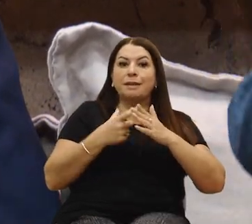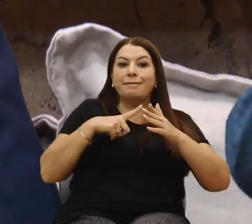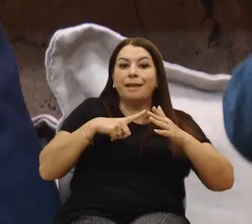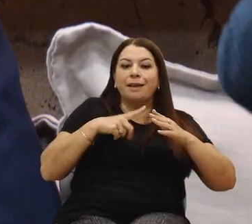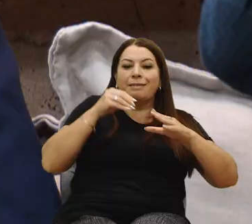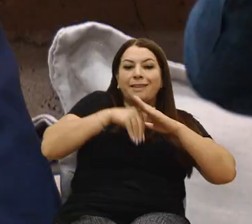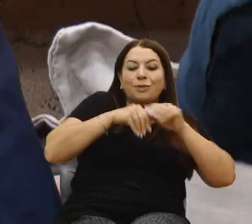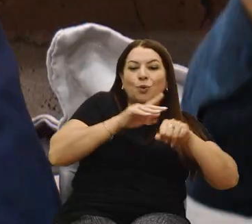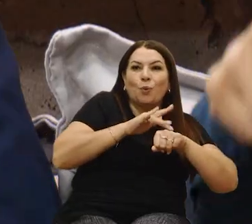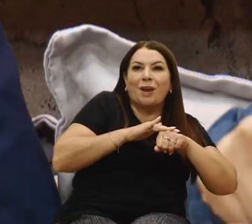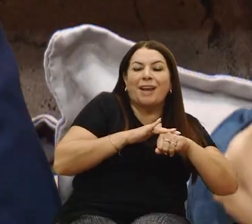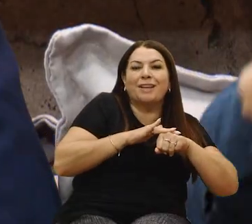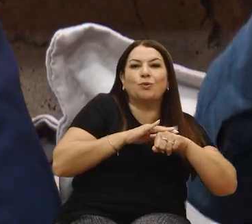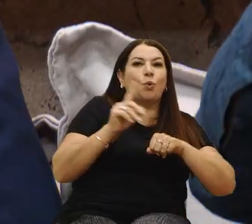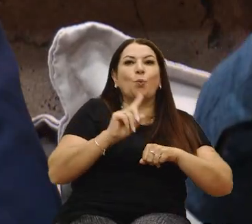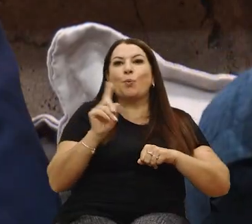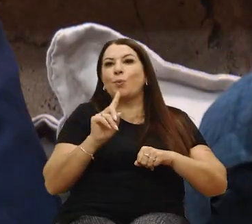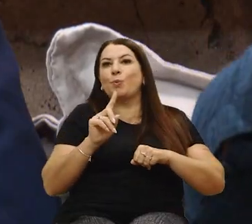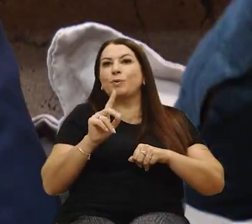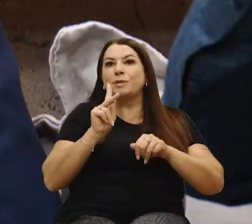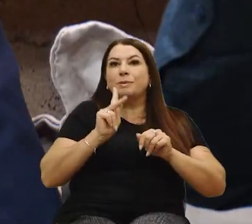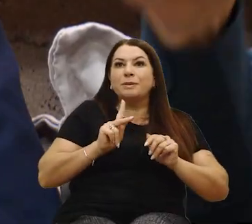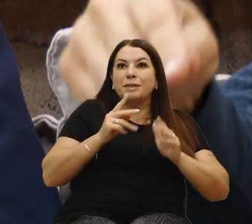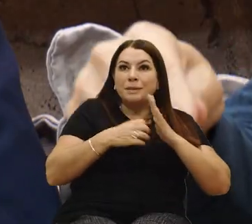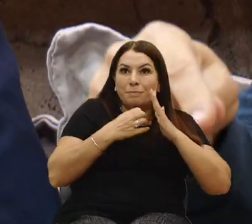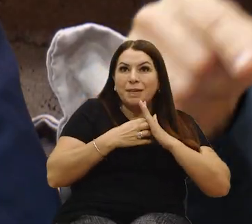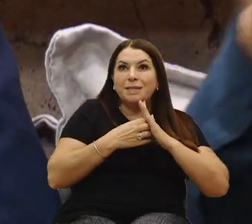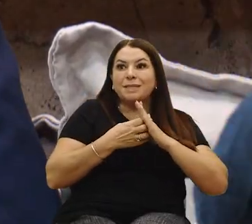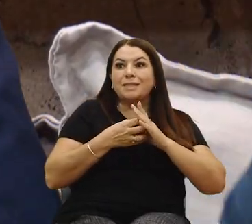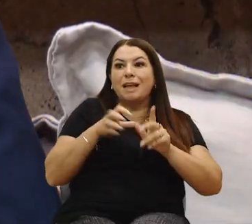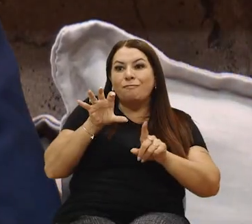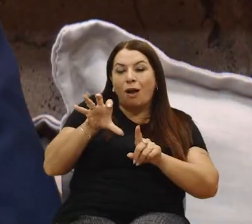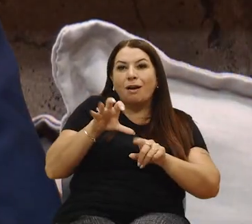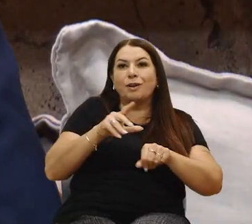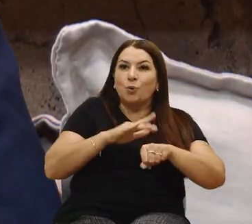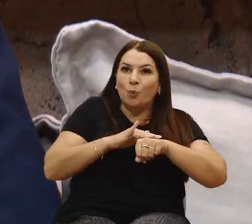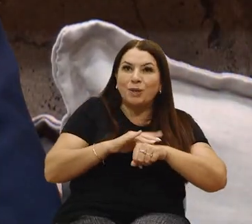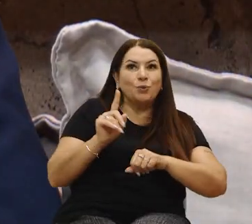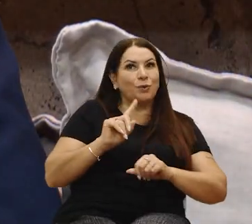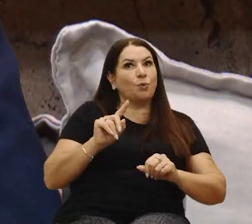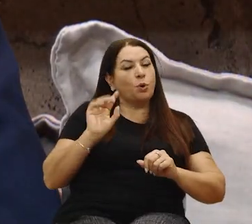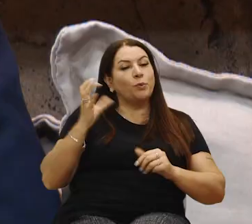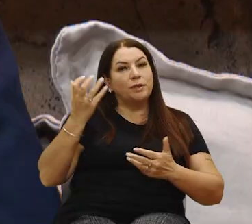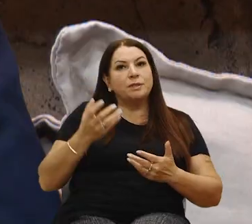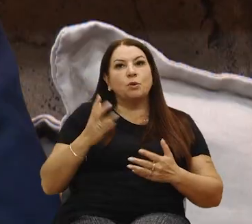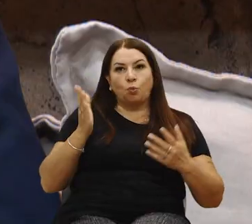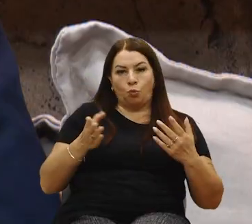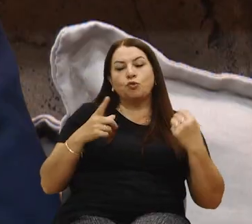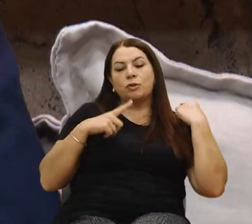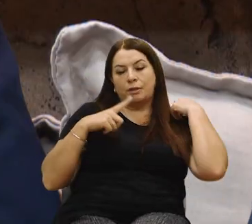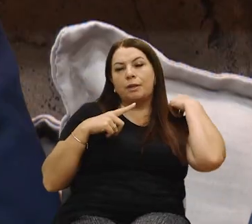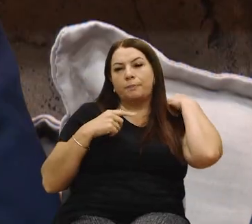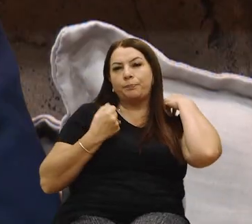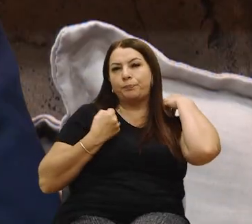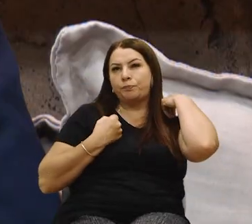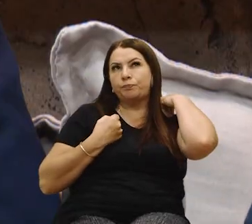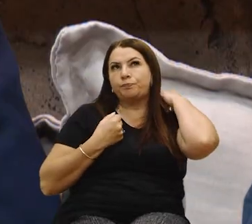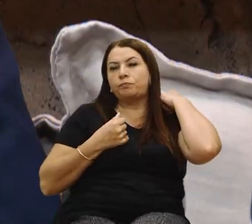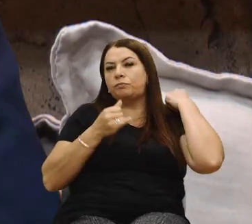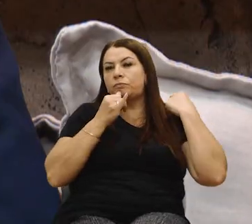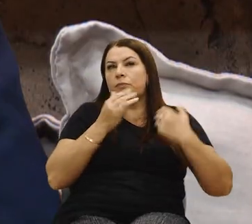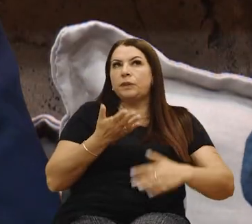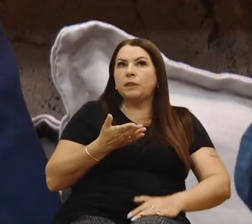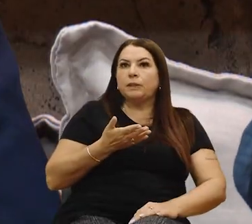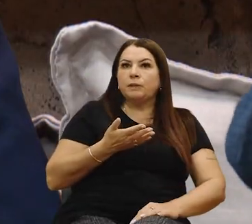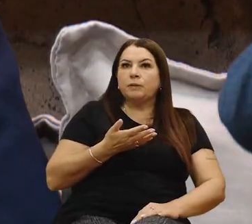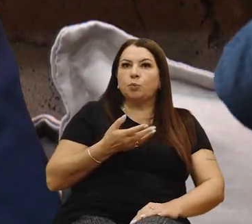Se as empresas estão adoecendo as pessoas ou não. E é isso que acontece. Hoje a gente tem um número, se tu pegar assim, a gente